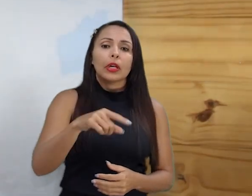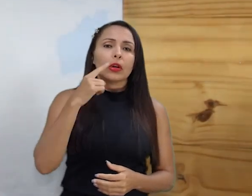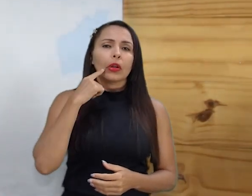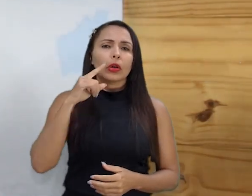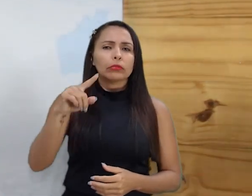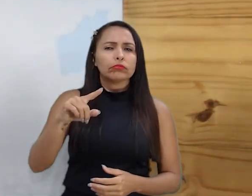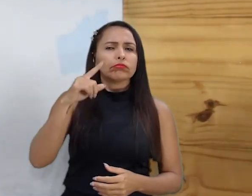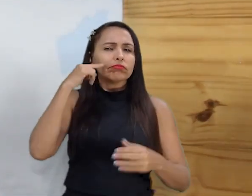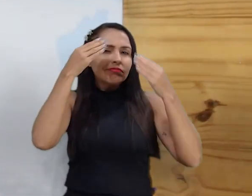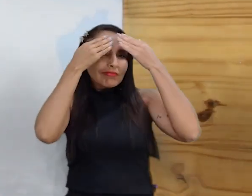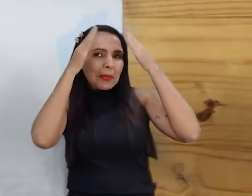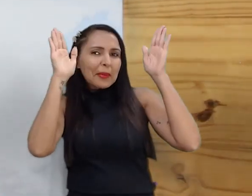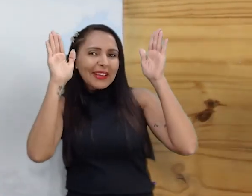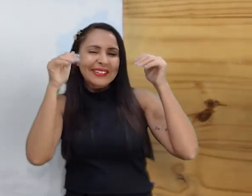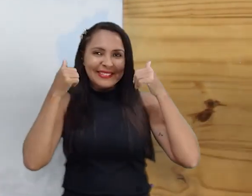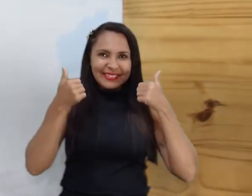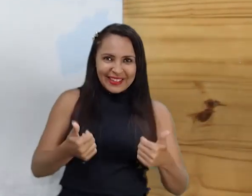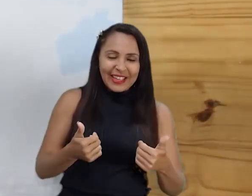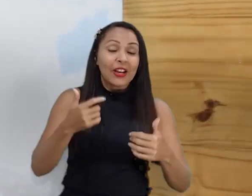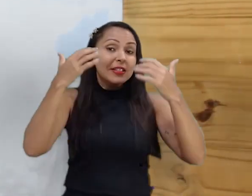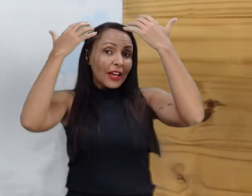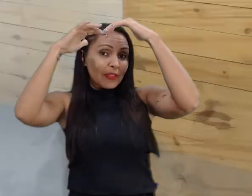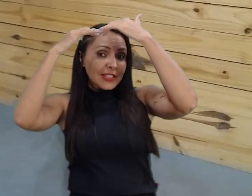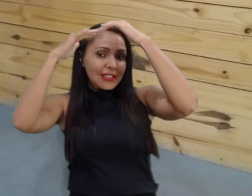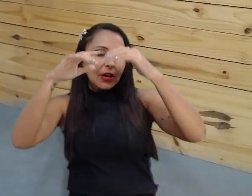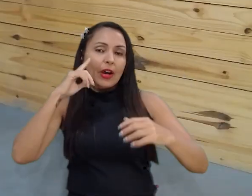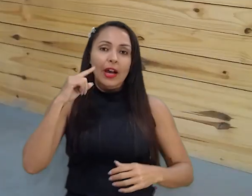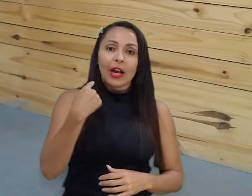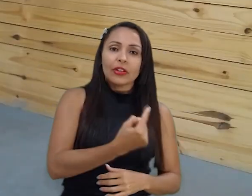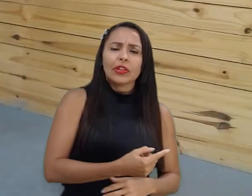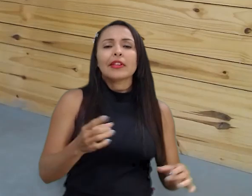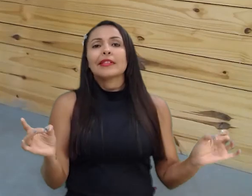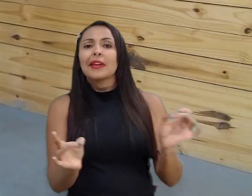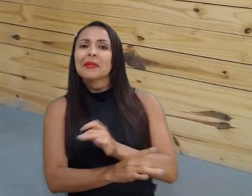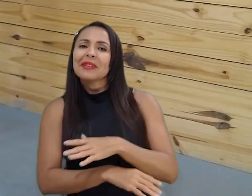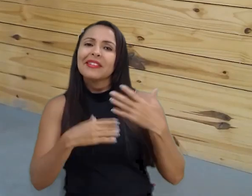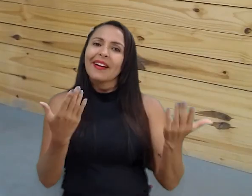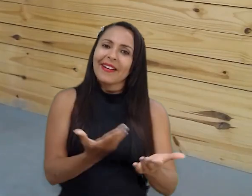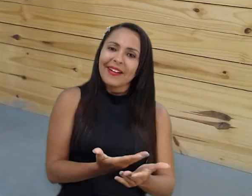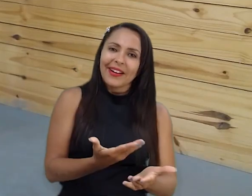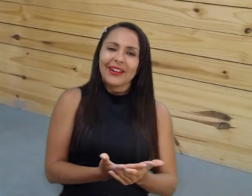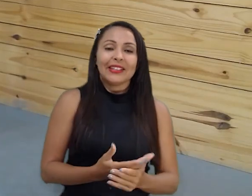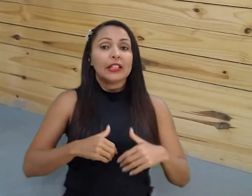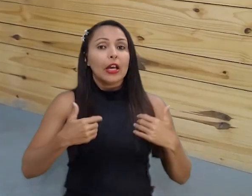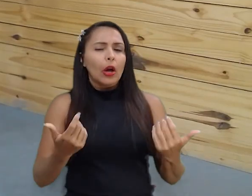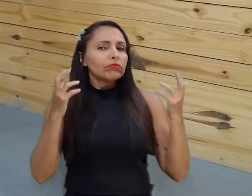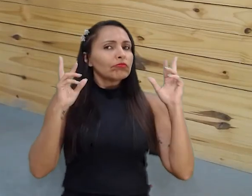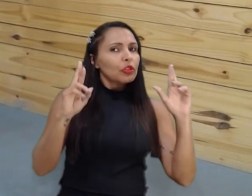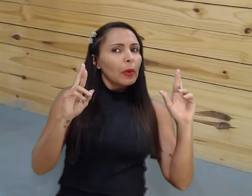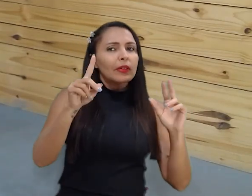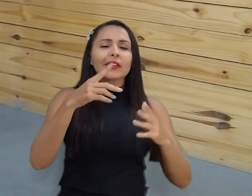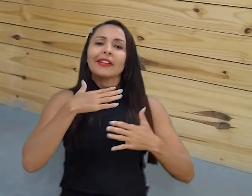isso na cabeça de vocês, tá? Com essa reflexão, a gente chega ao fim da nossa aula, tá? Espero que você